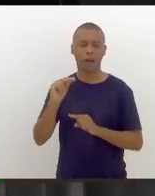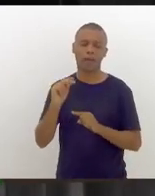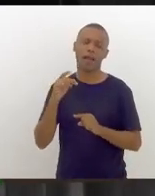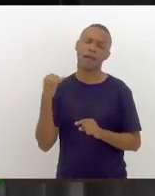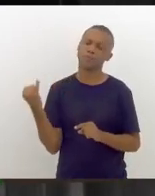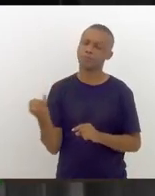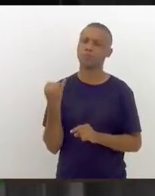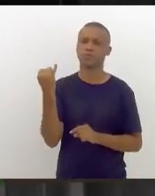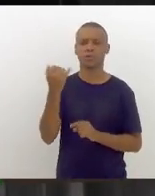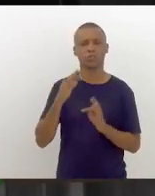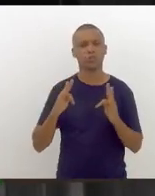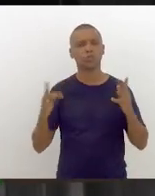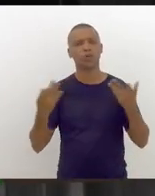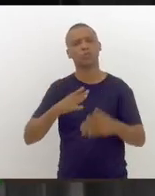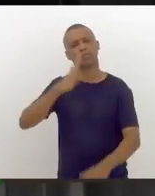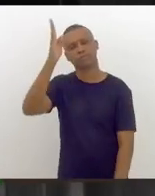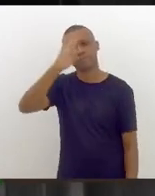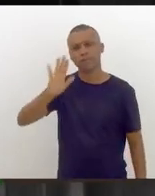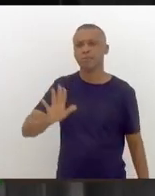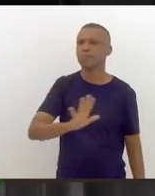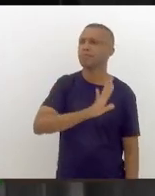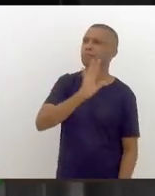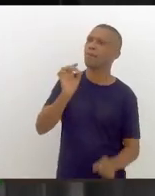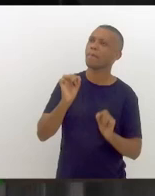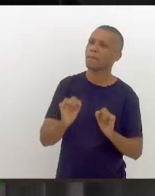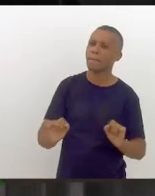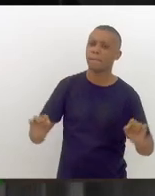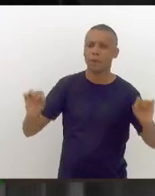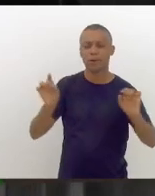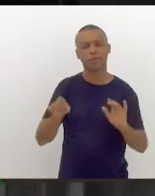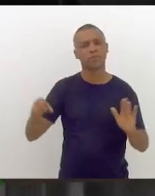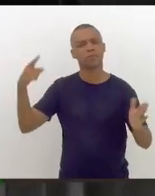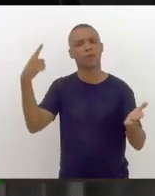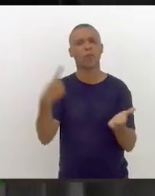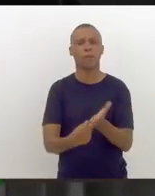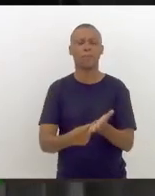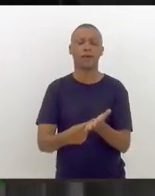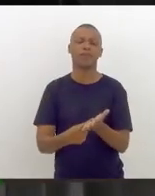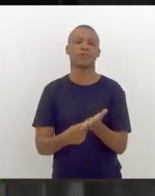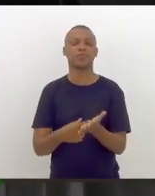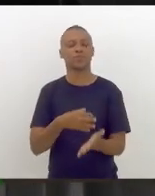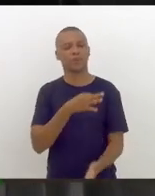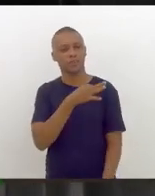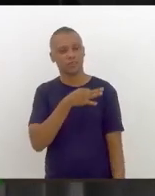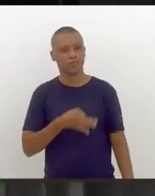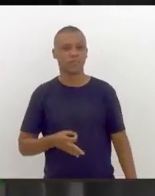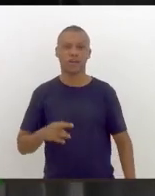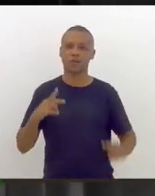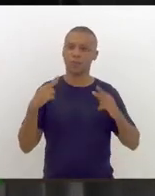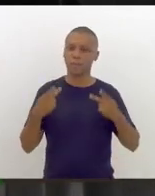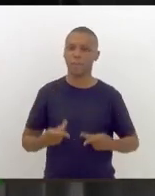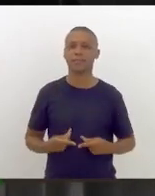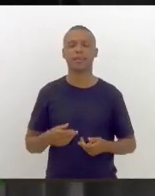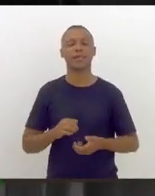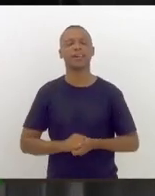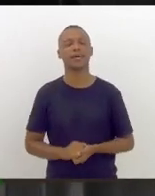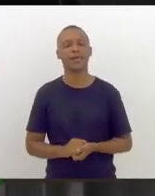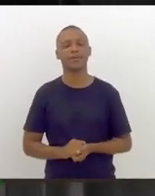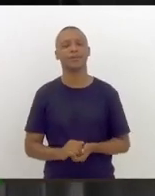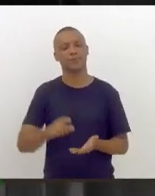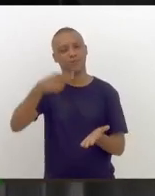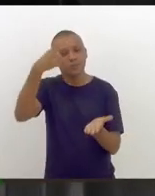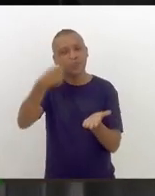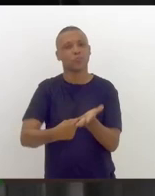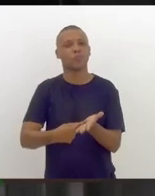dúvida nenhuma de todos os brasileiros e brasileiras que se comprometem com a dignidade humana que se comprometem com